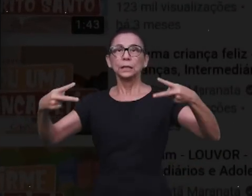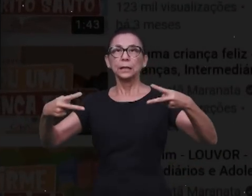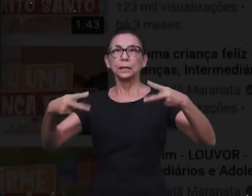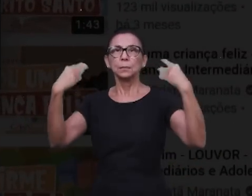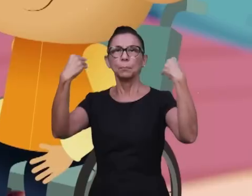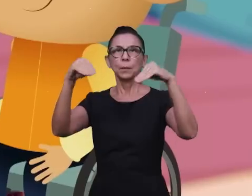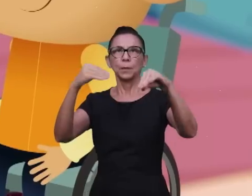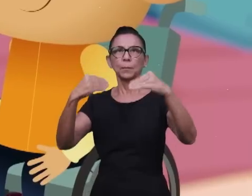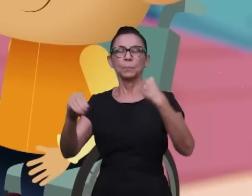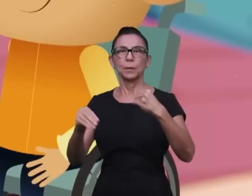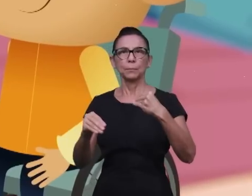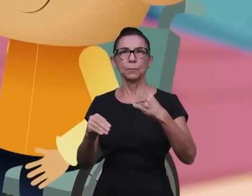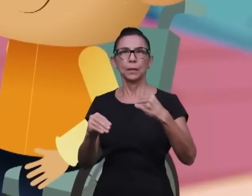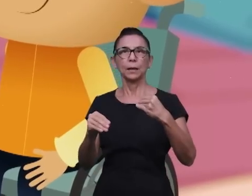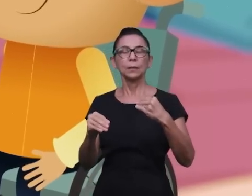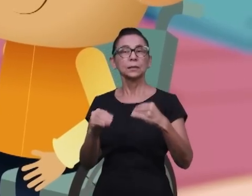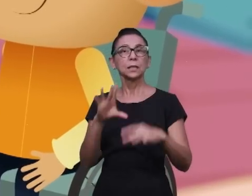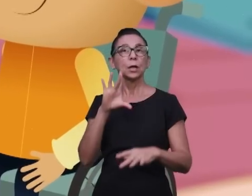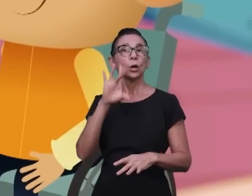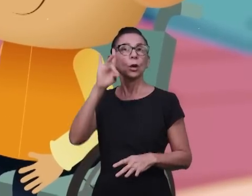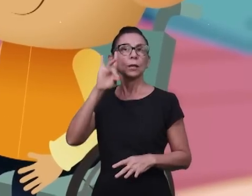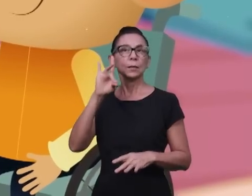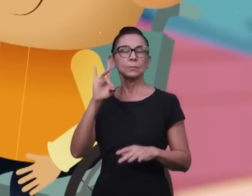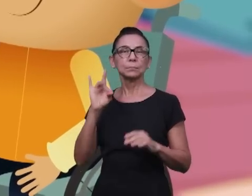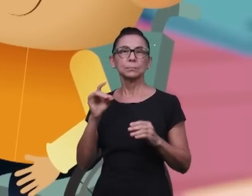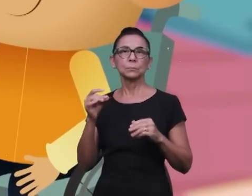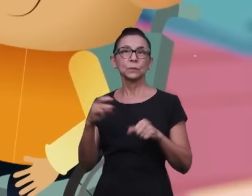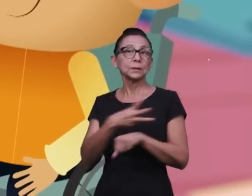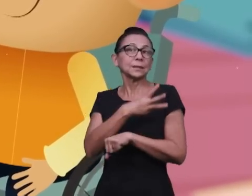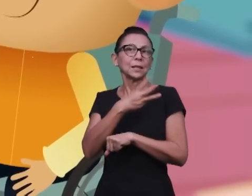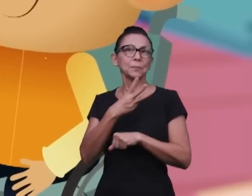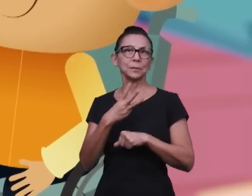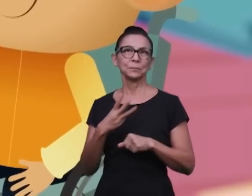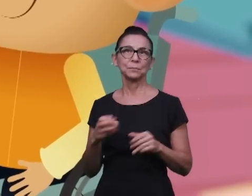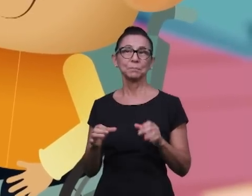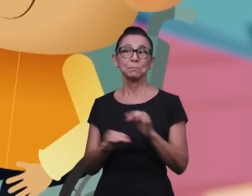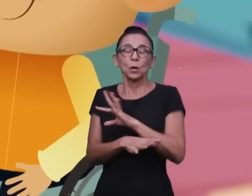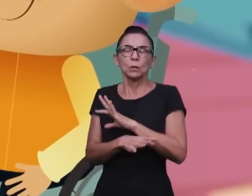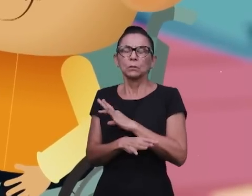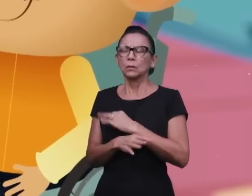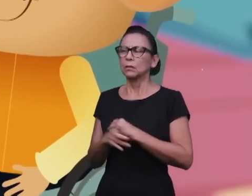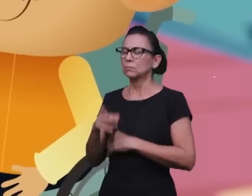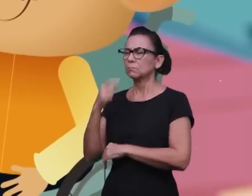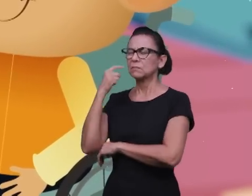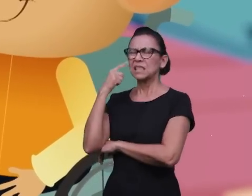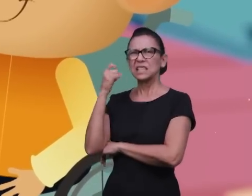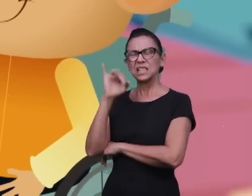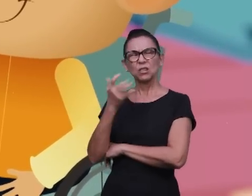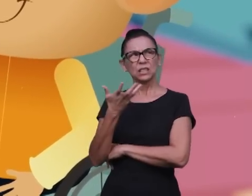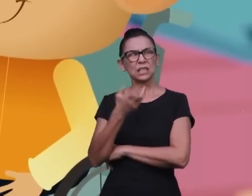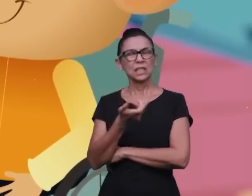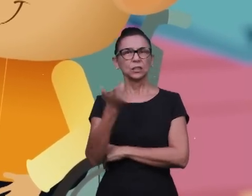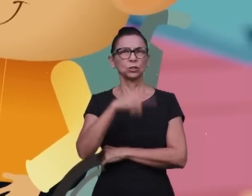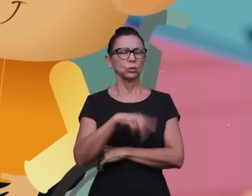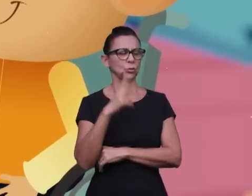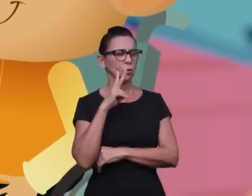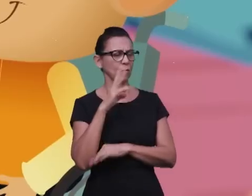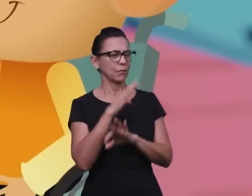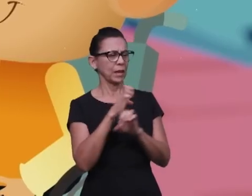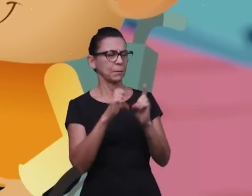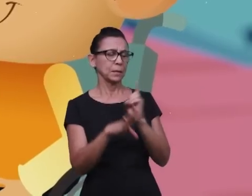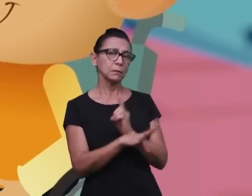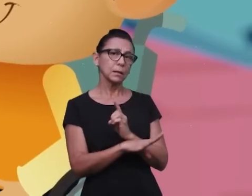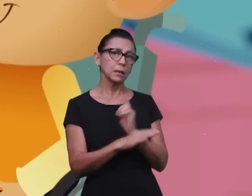e fácil. Mas, Guguinha, se eu quiser rever uma aula das crianças ou ainda ajudar meu vovô a assistir a EBD